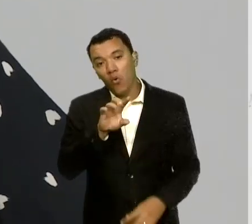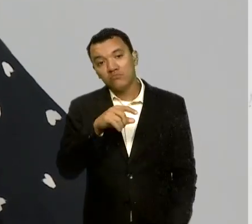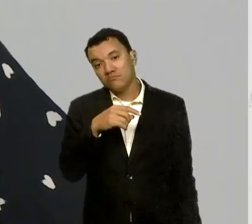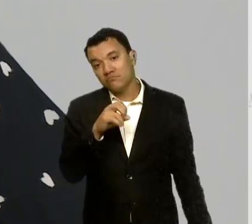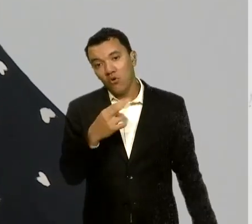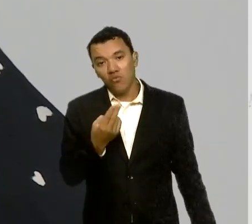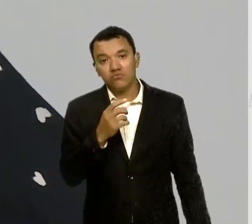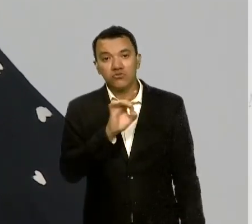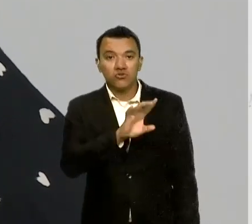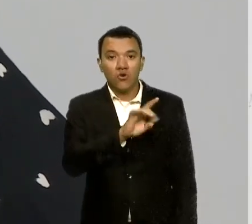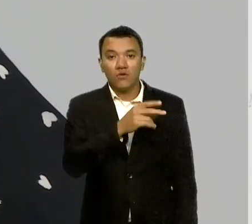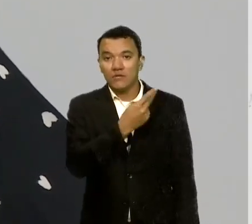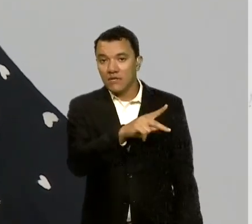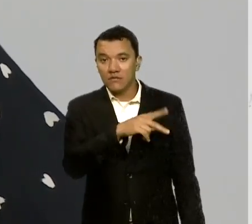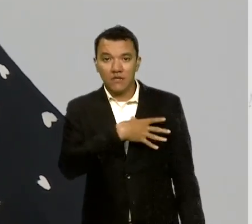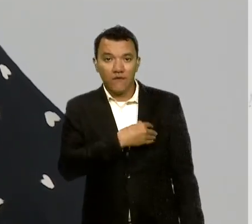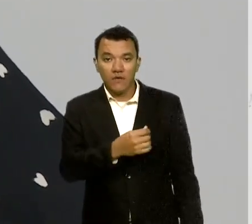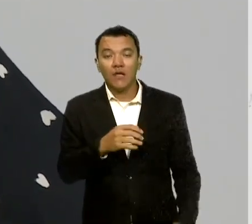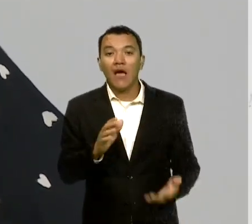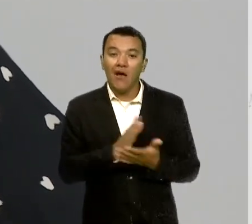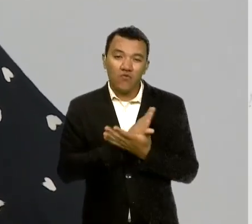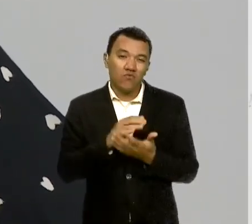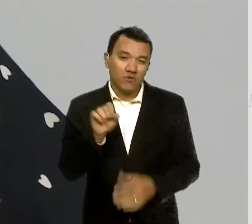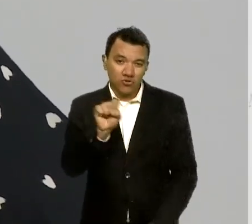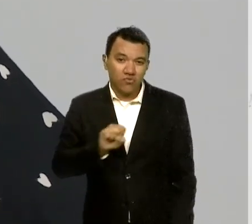filhos ou as que são solteiras, porque o nosso